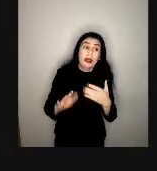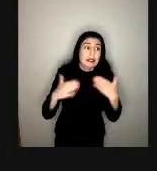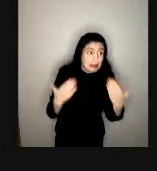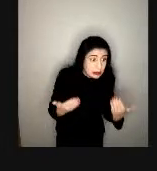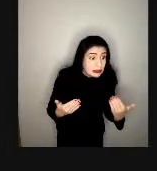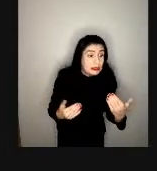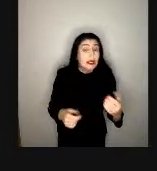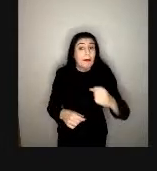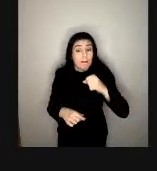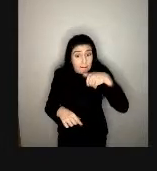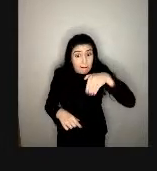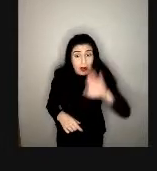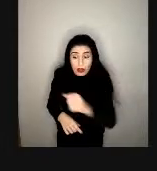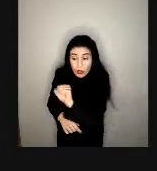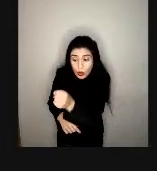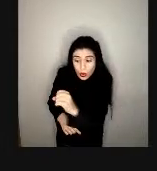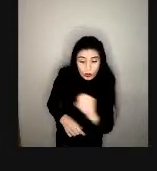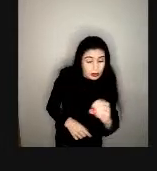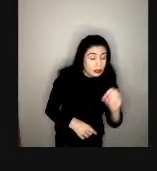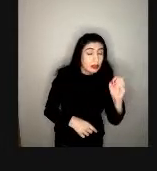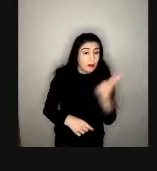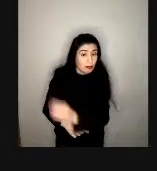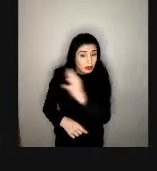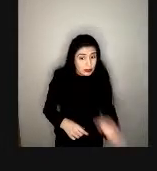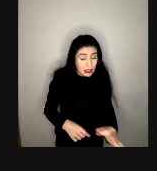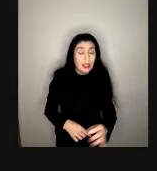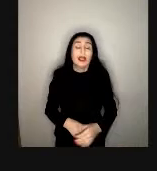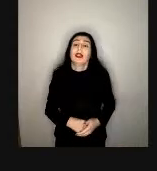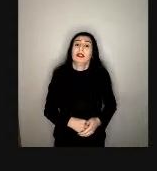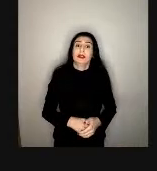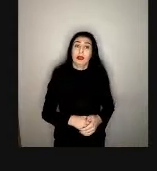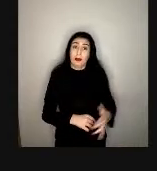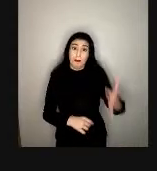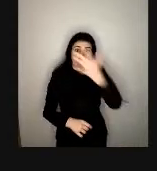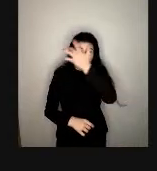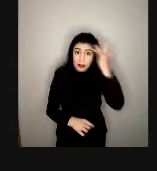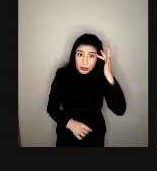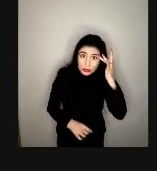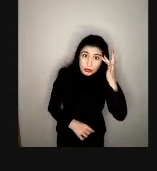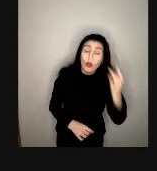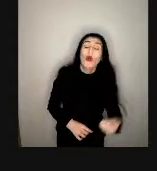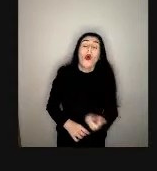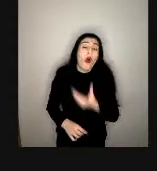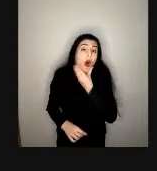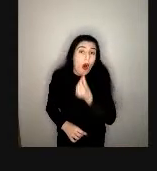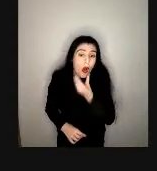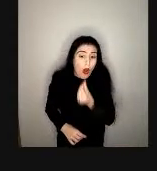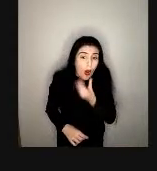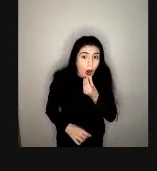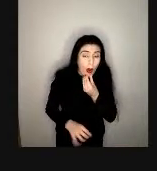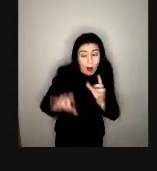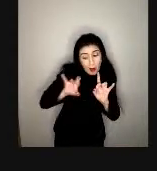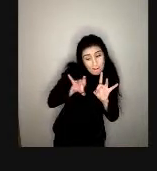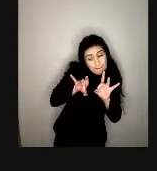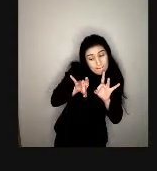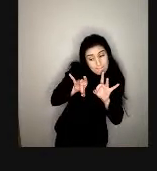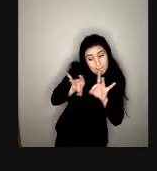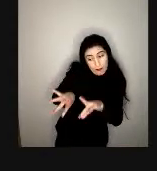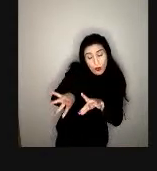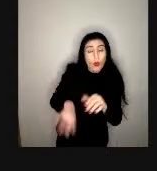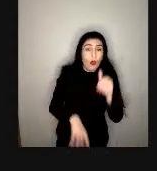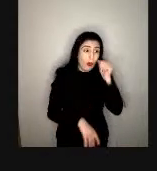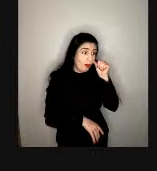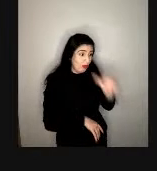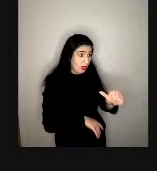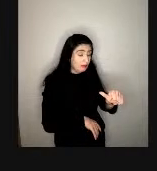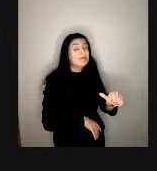de 80% dos maridos abandonam as mulheres quando elas descobrem que estão com câncer de mama. Nós vamos falar mais